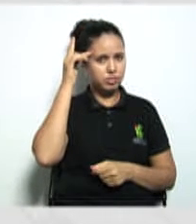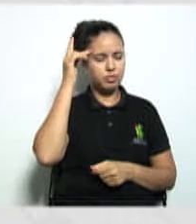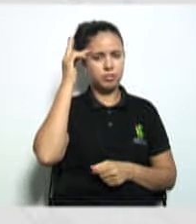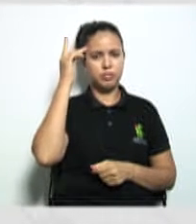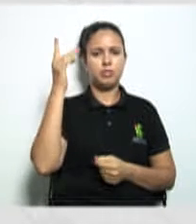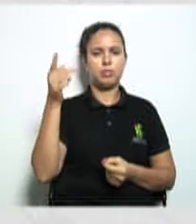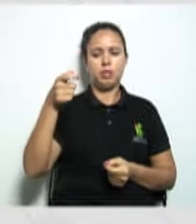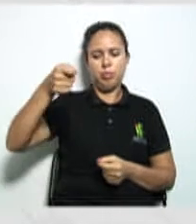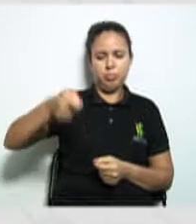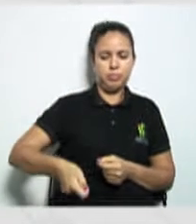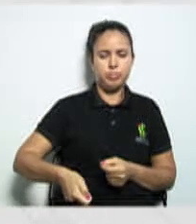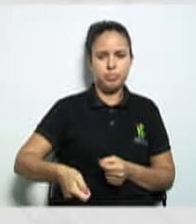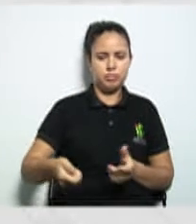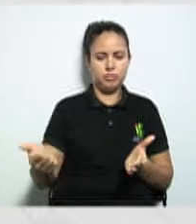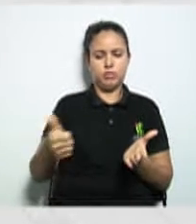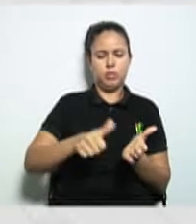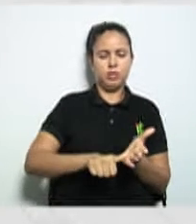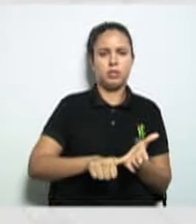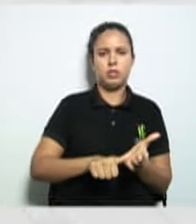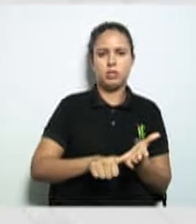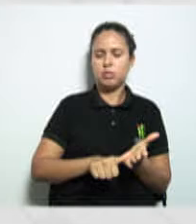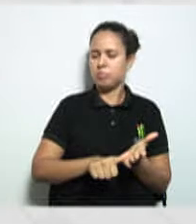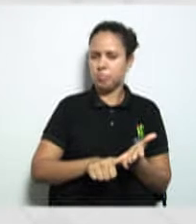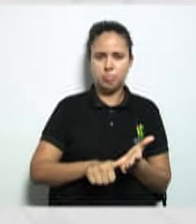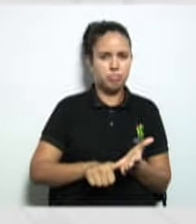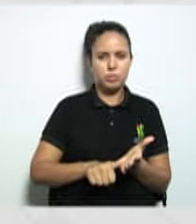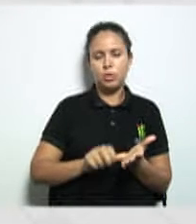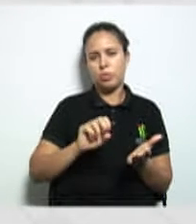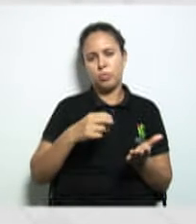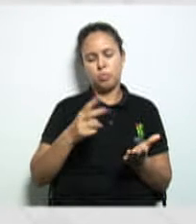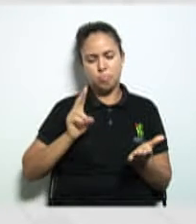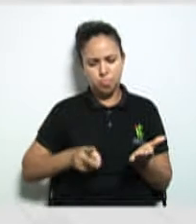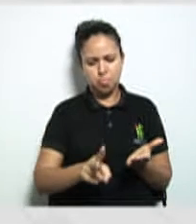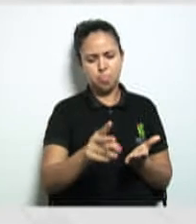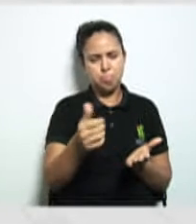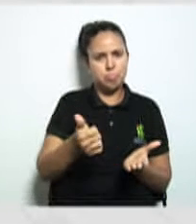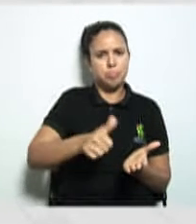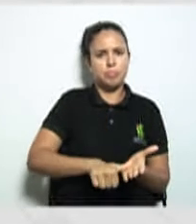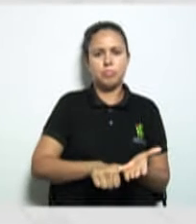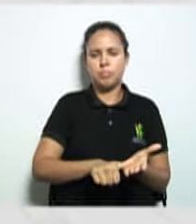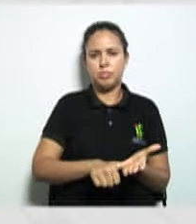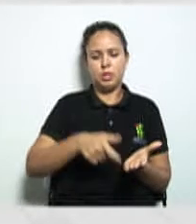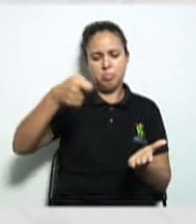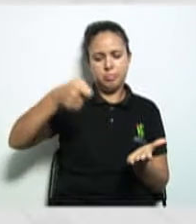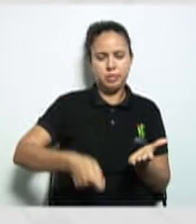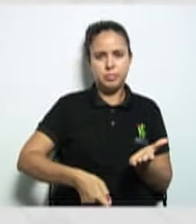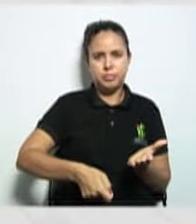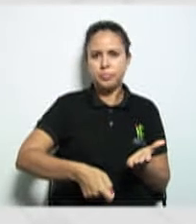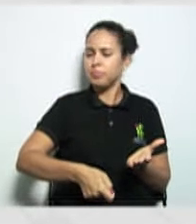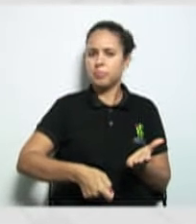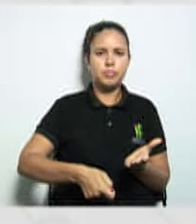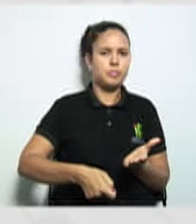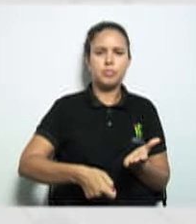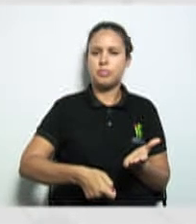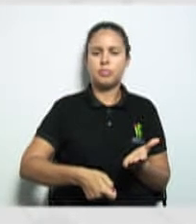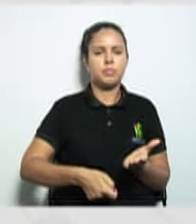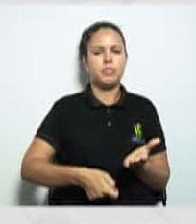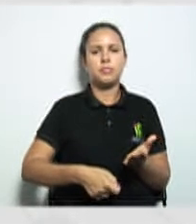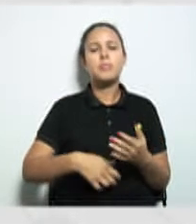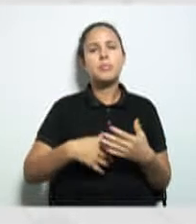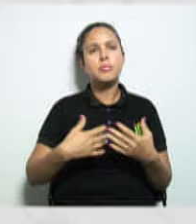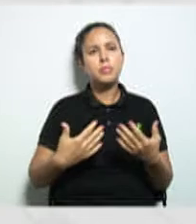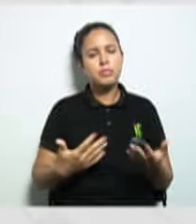será impedido de associar ou permanecer associado. Então, por isso que ele tem essa